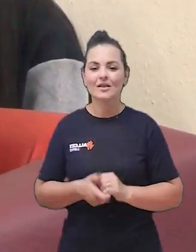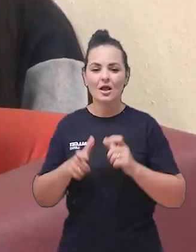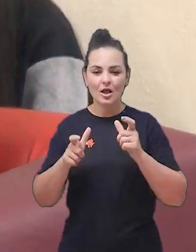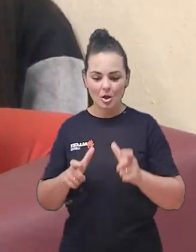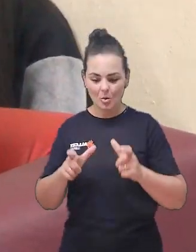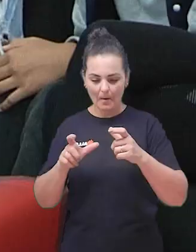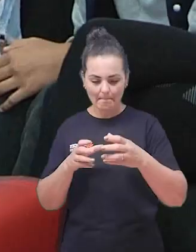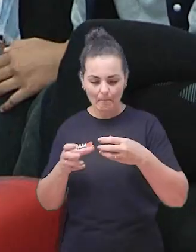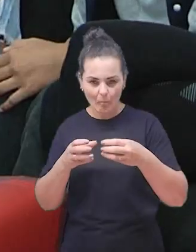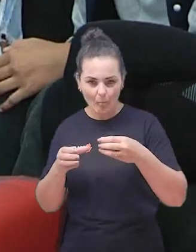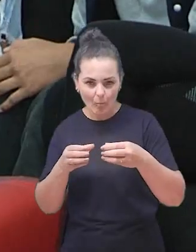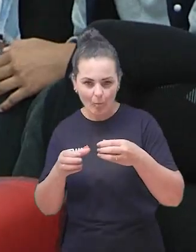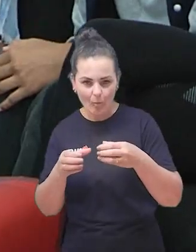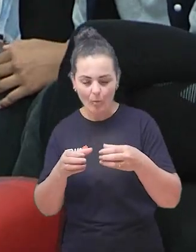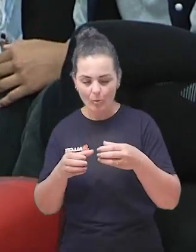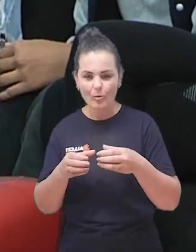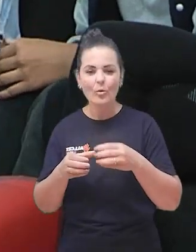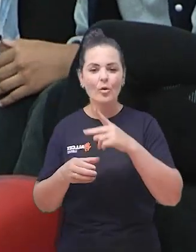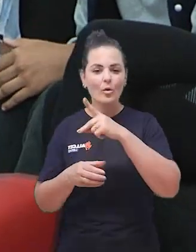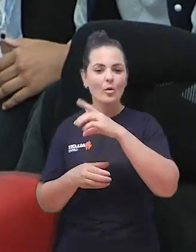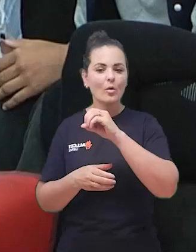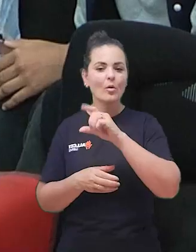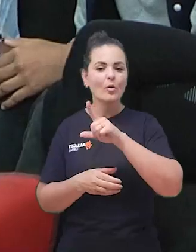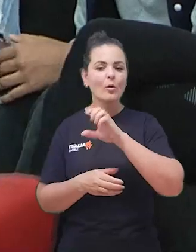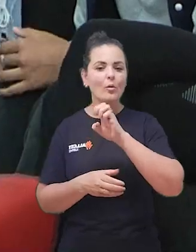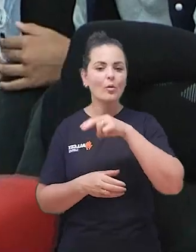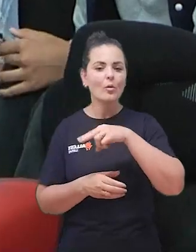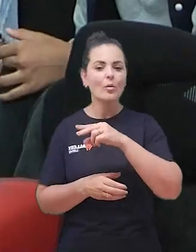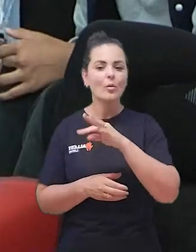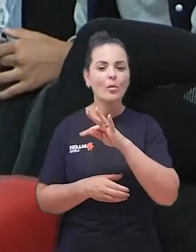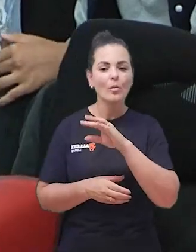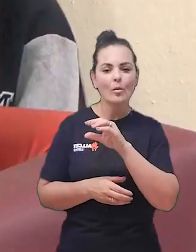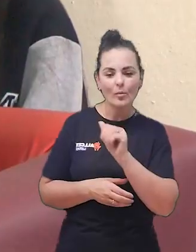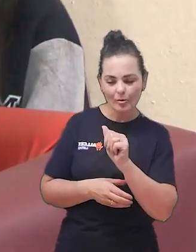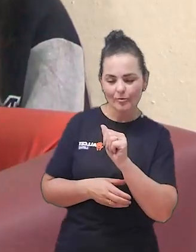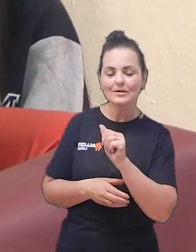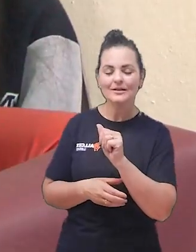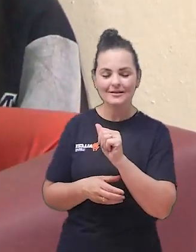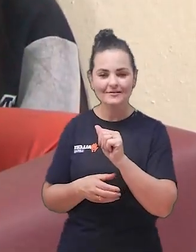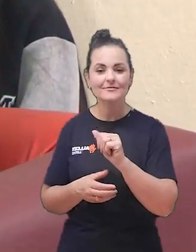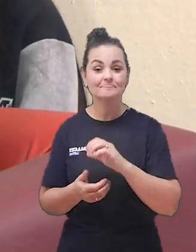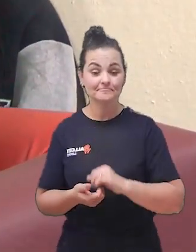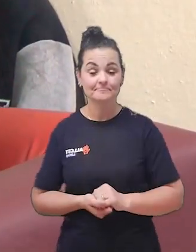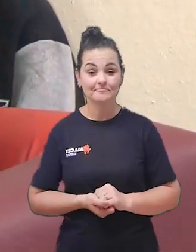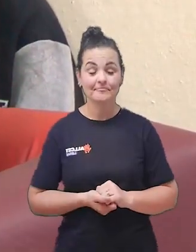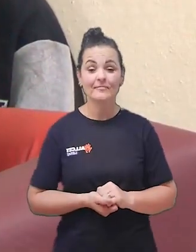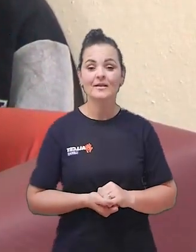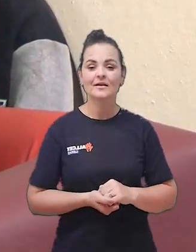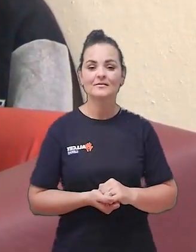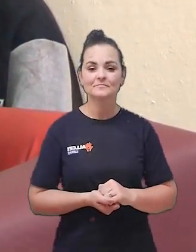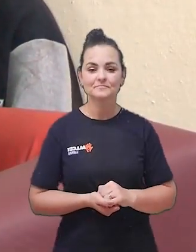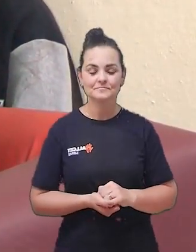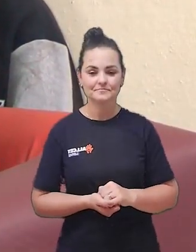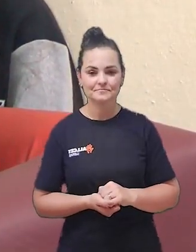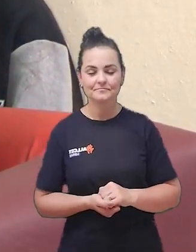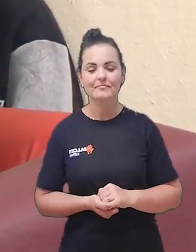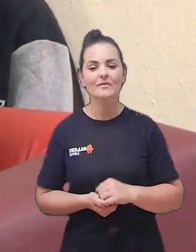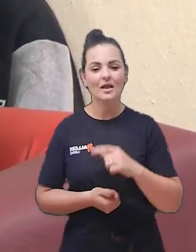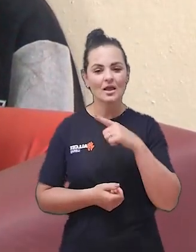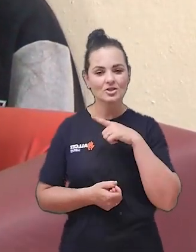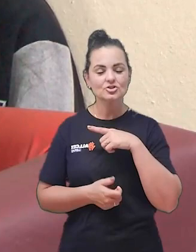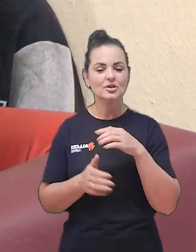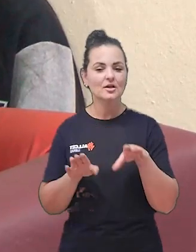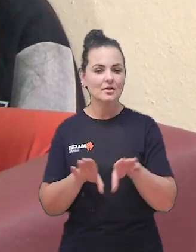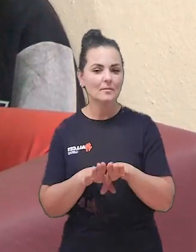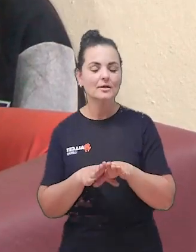polenta naquele tempo. Lá tinha bastante italiano, né? Então polenta. Mas tinha, e depois tinha o